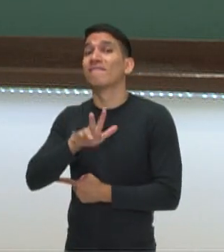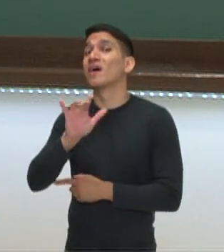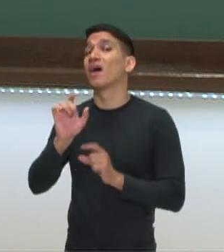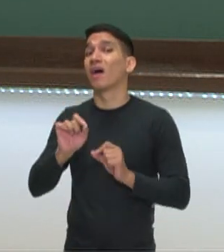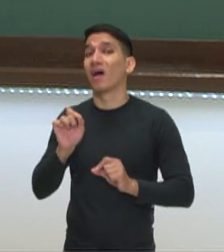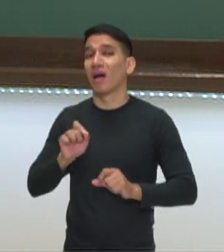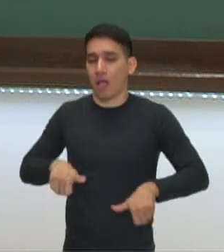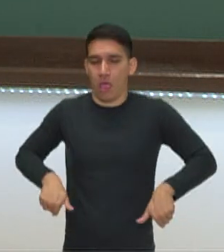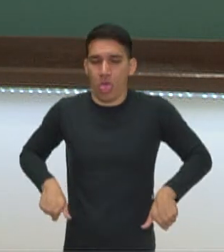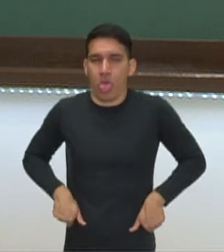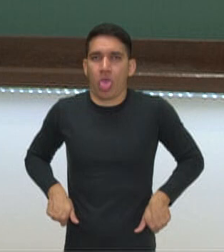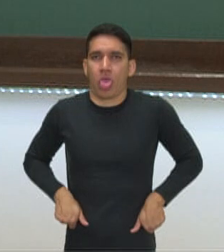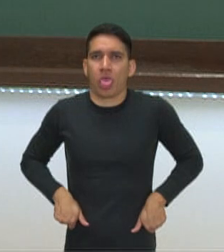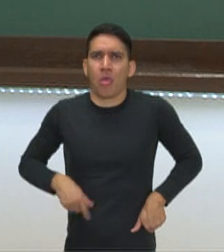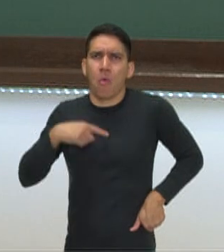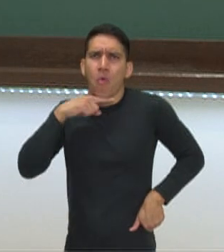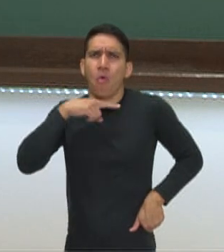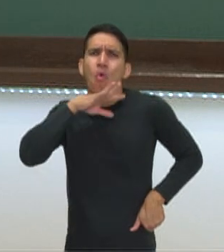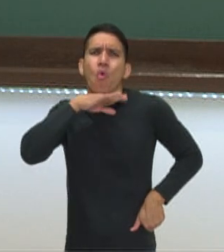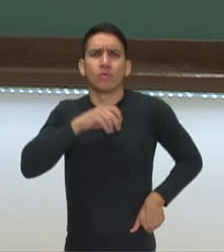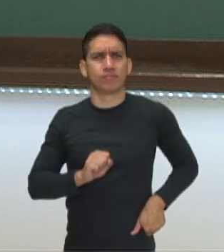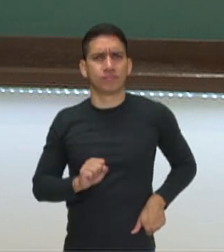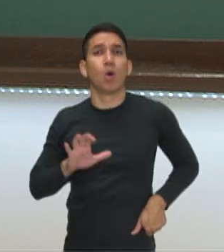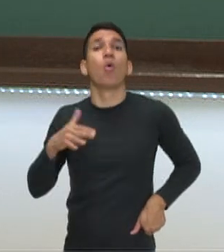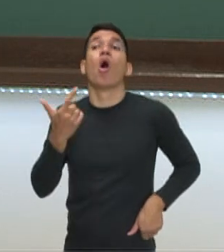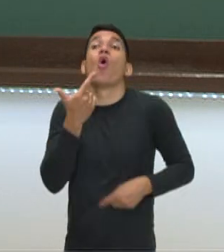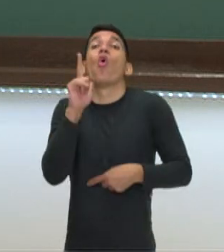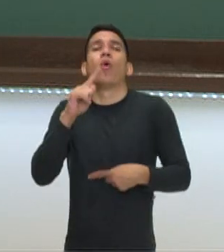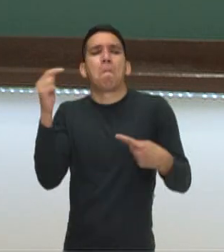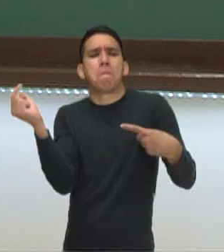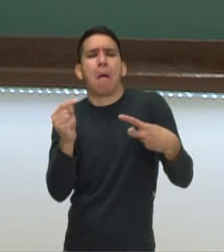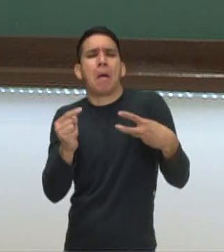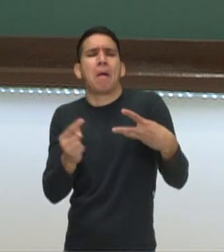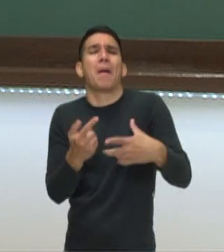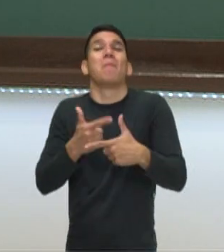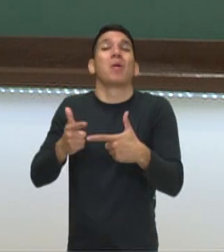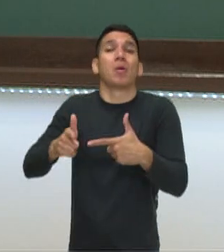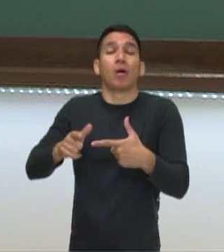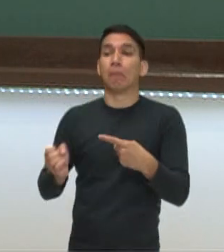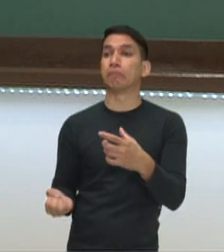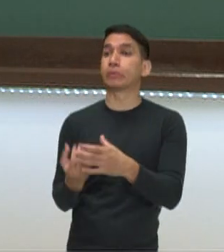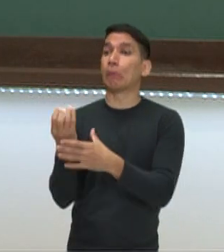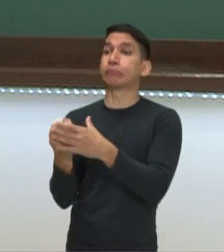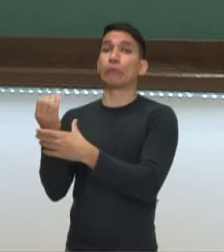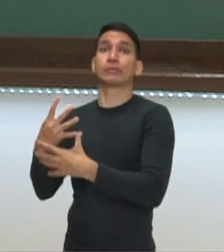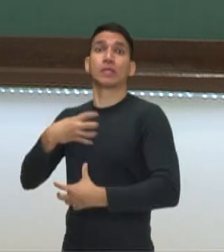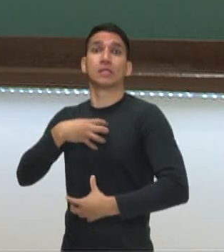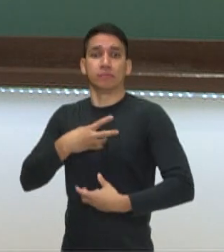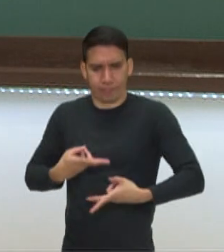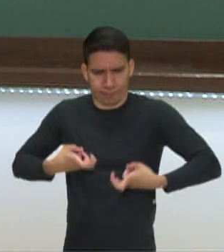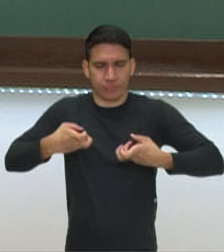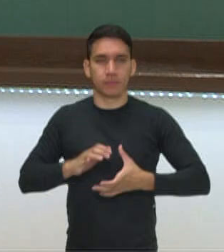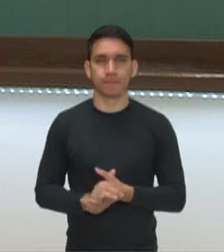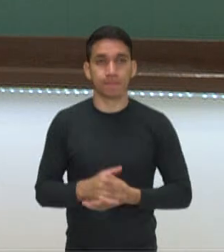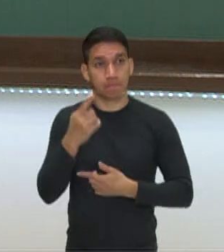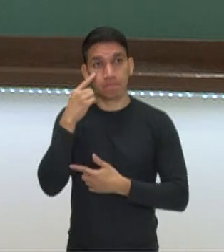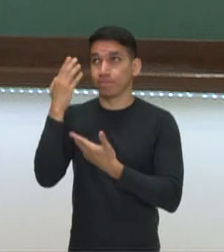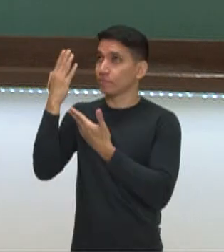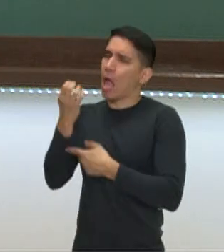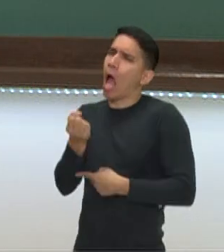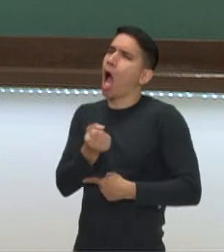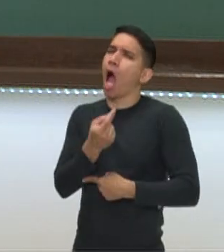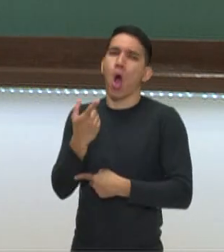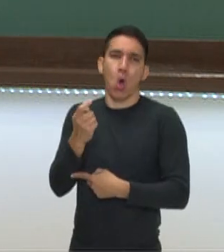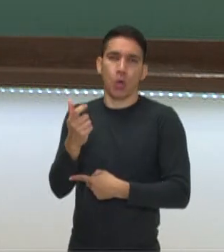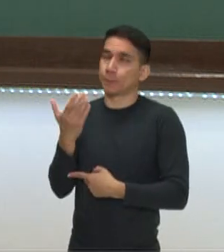um mau funcionamento renal? Que outros problemas começarão a aparecer também? Olha só, trouxe